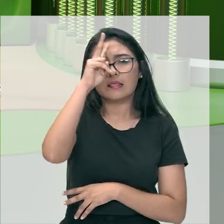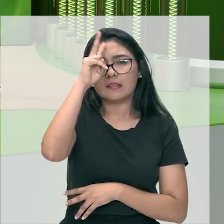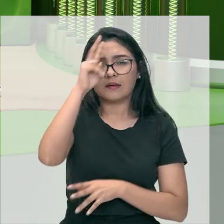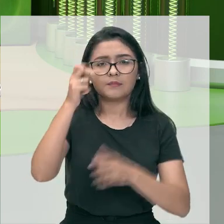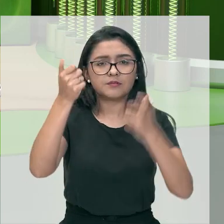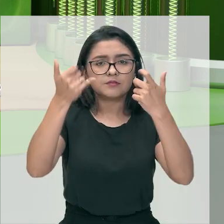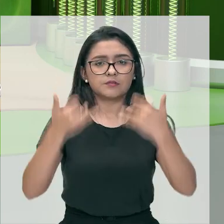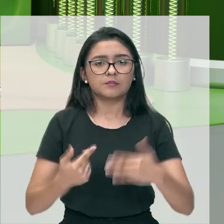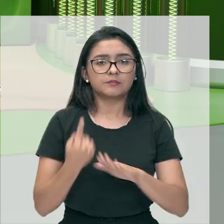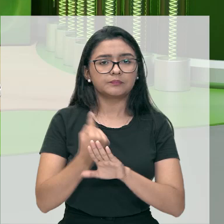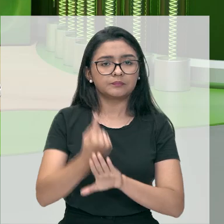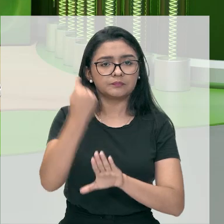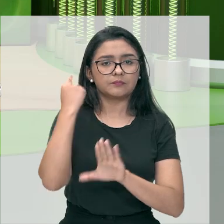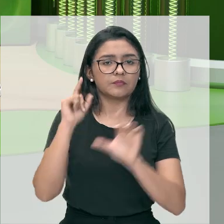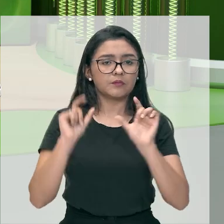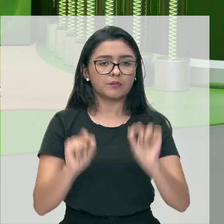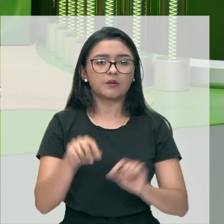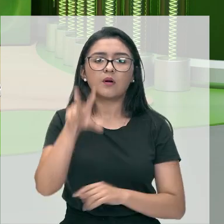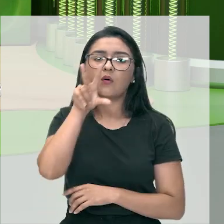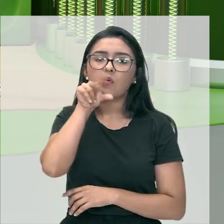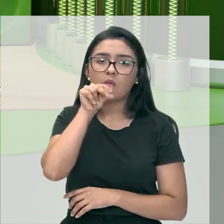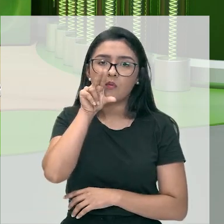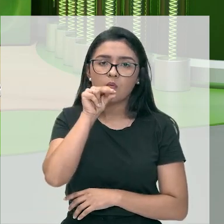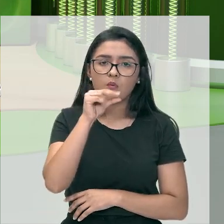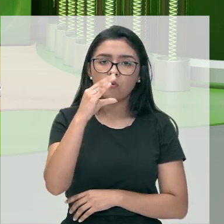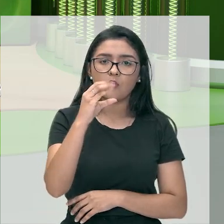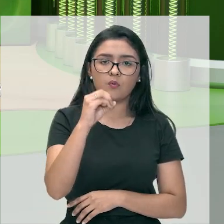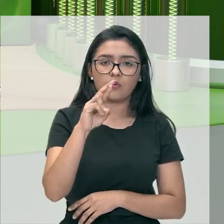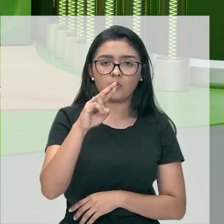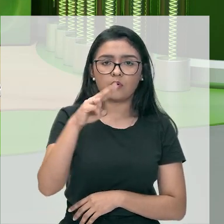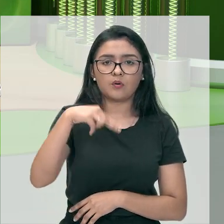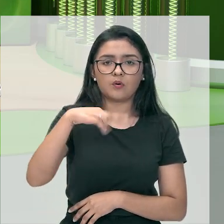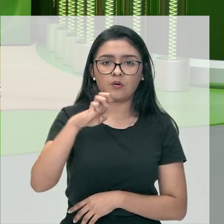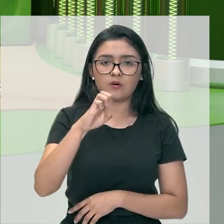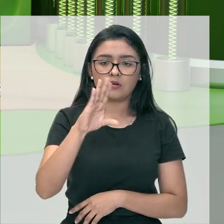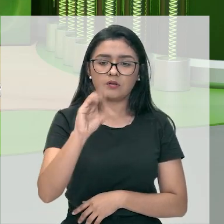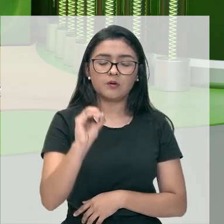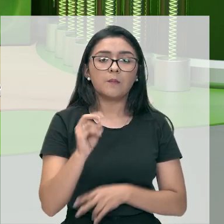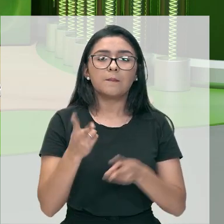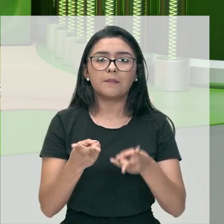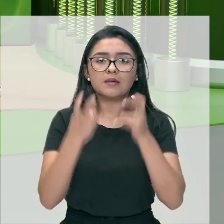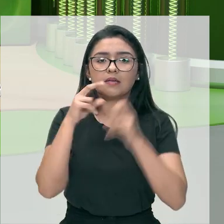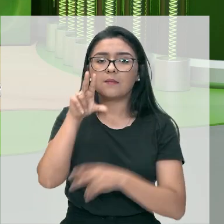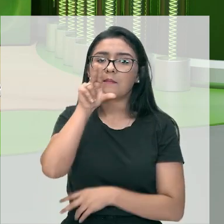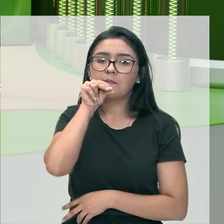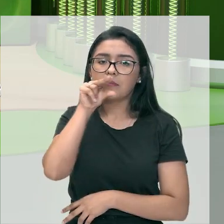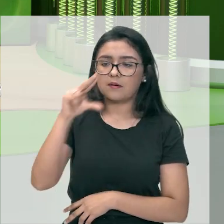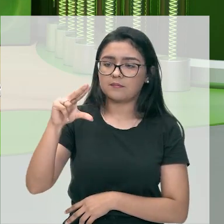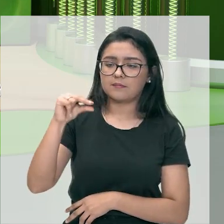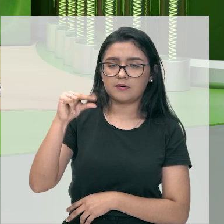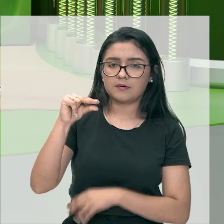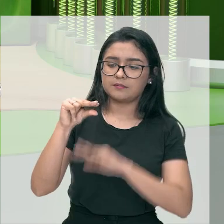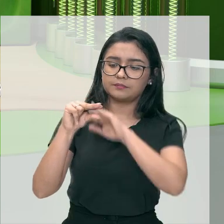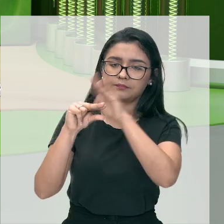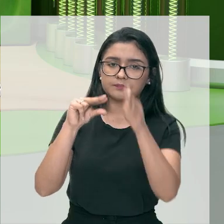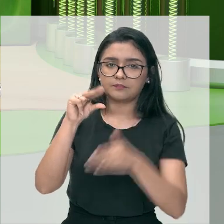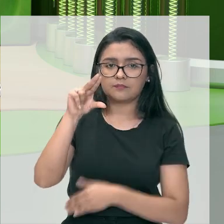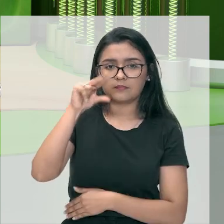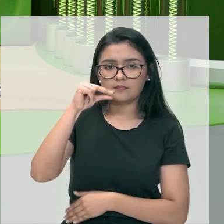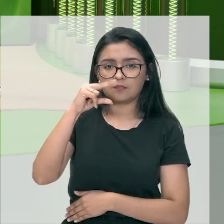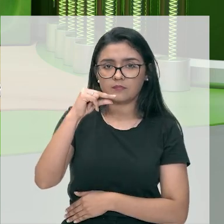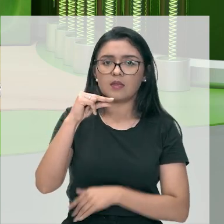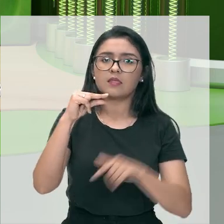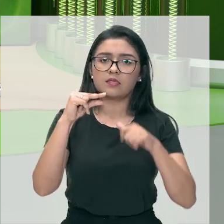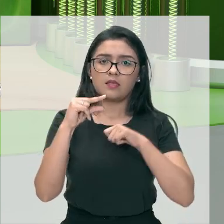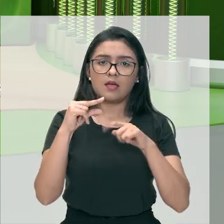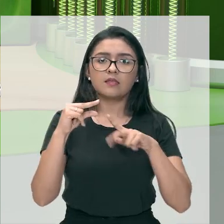que nós comentamos anteriormente sobre o bico córneo das aves, né? Então a gente pode observar esse bico, né, que é formado ali